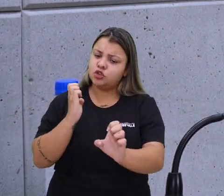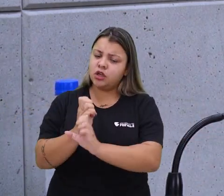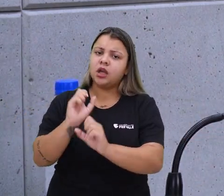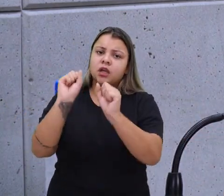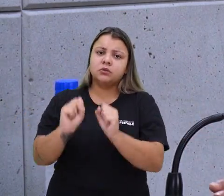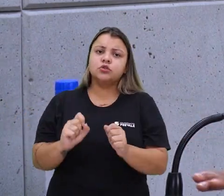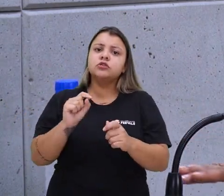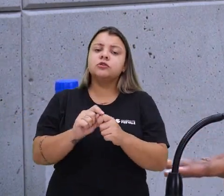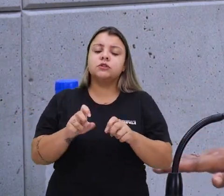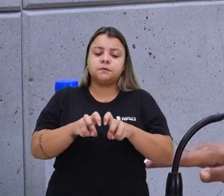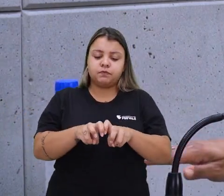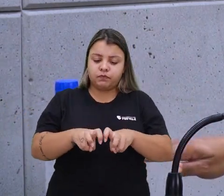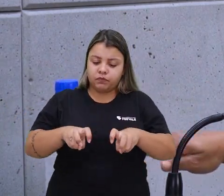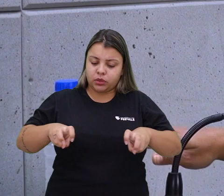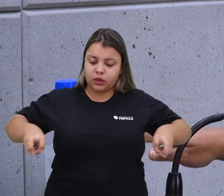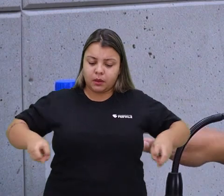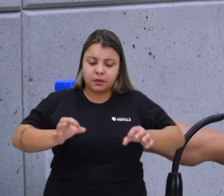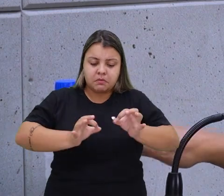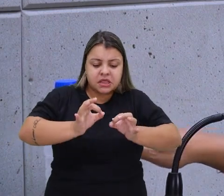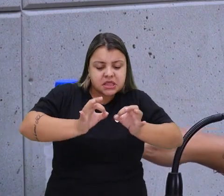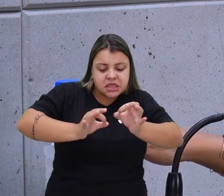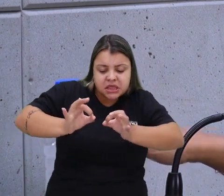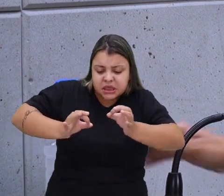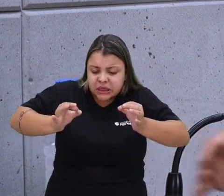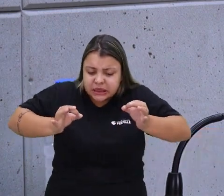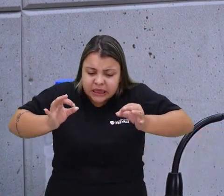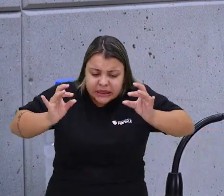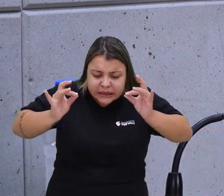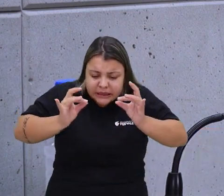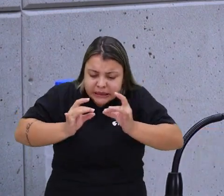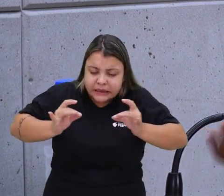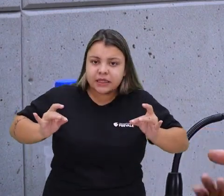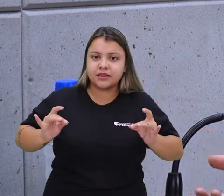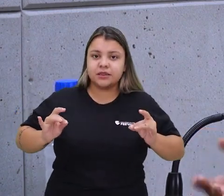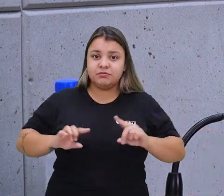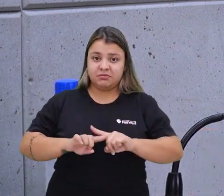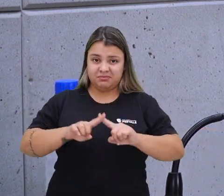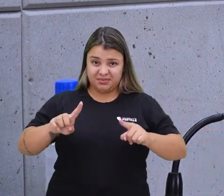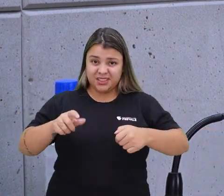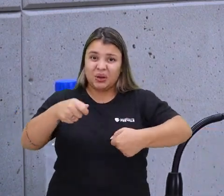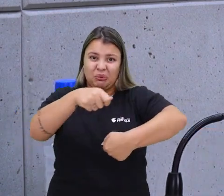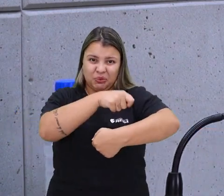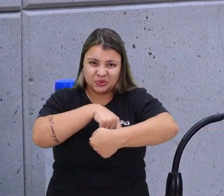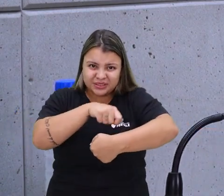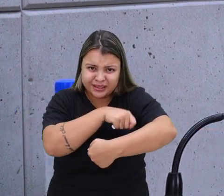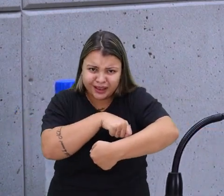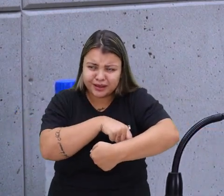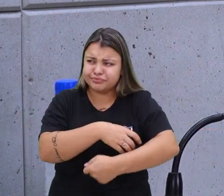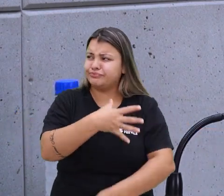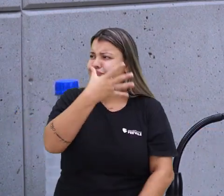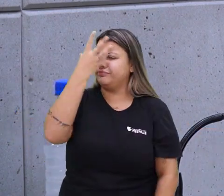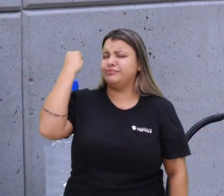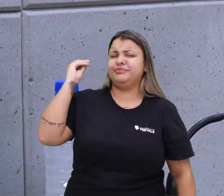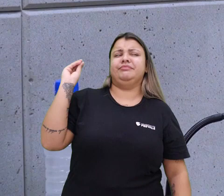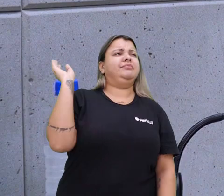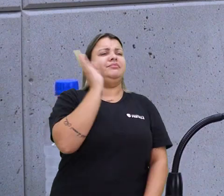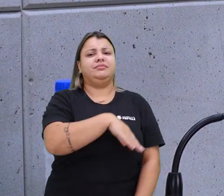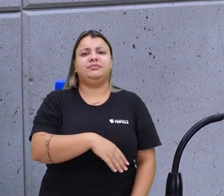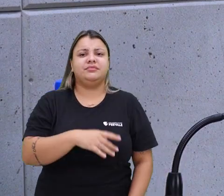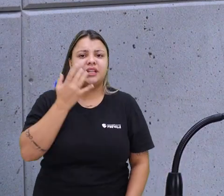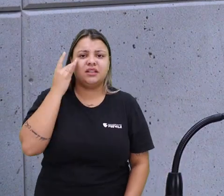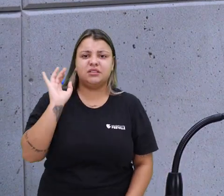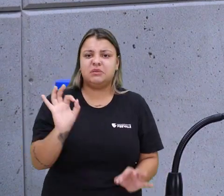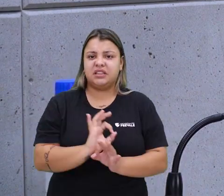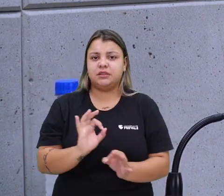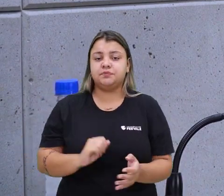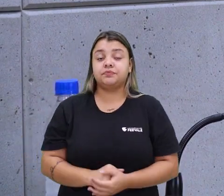podia botar uma mesa milimetricamente possa como ninguém mas cozinhar Esquece ela não sabia nada então